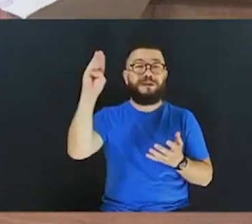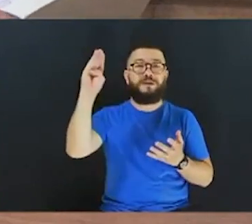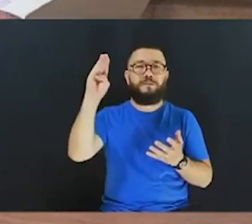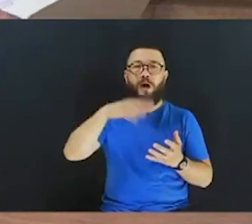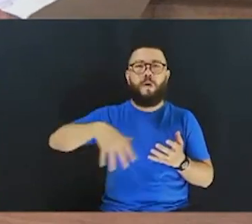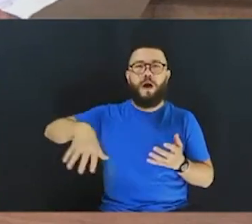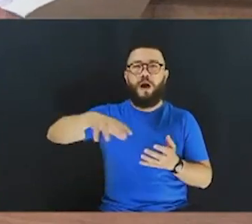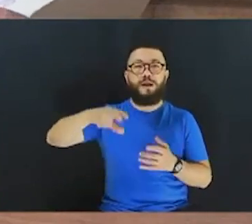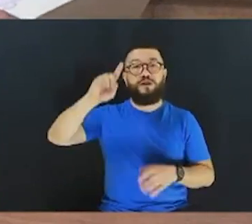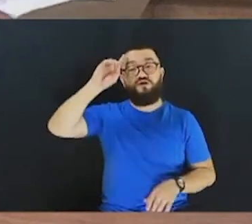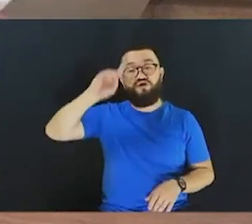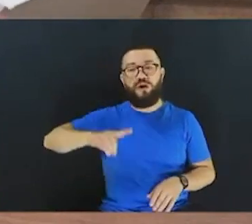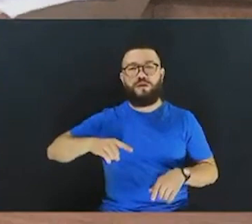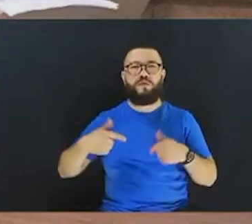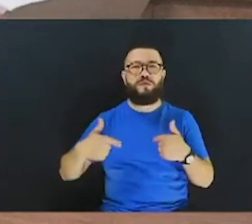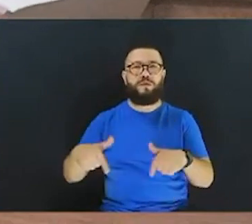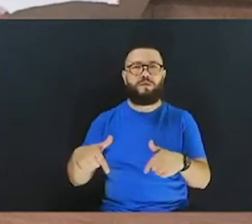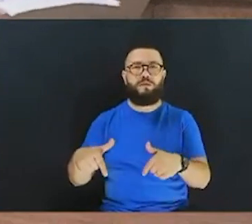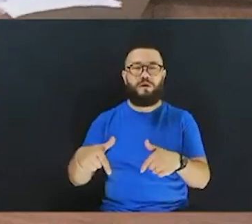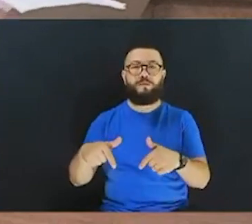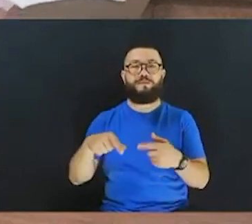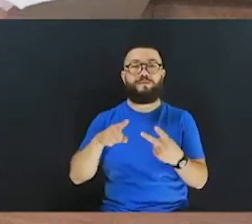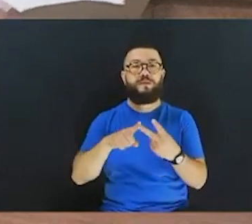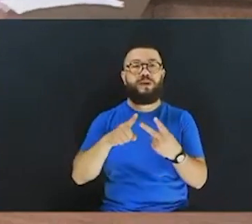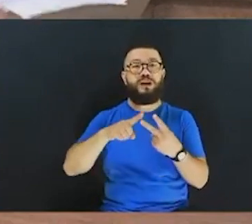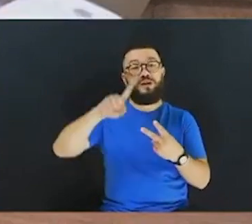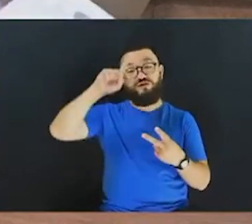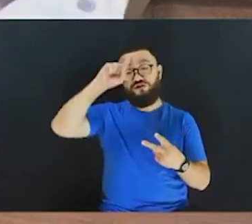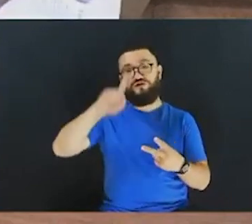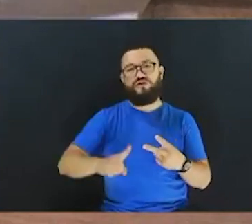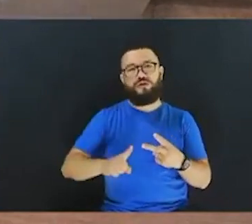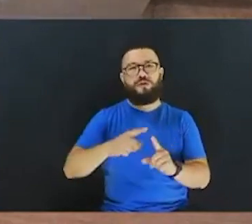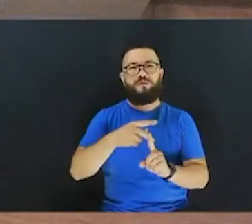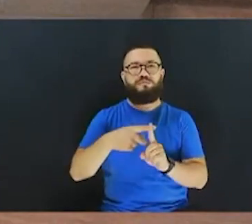trabalho e também o direito previdenciário.